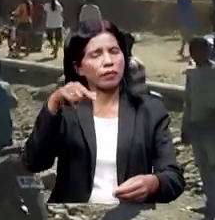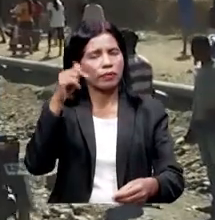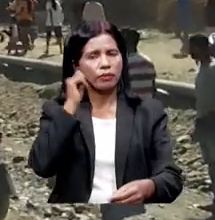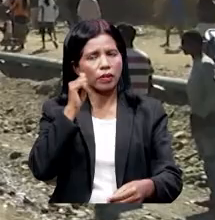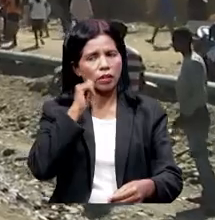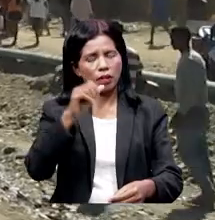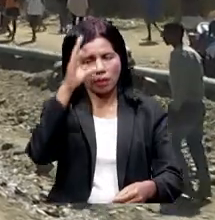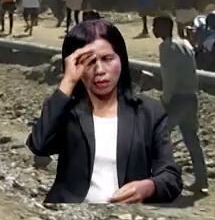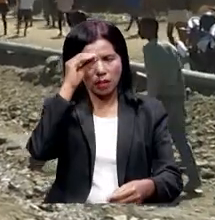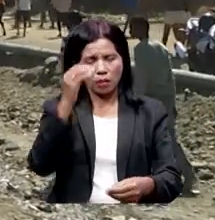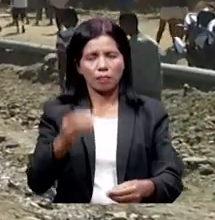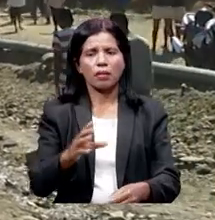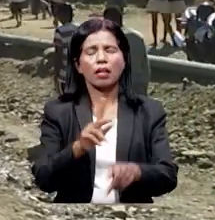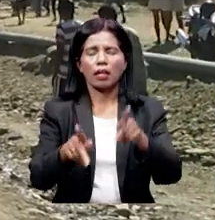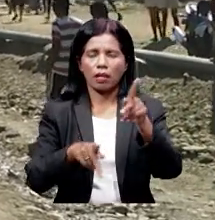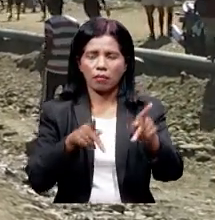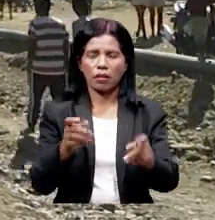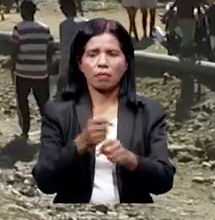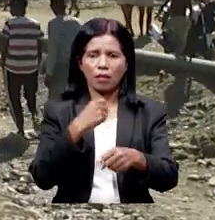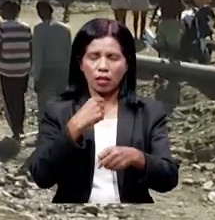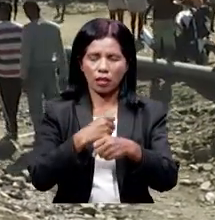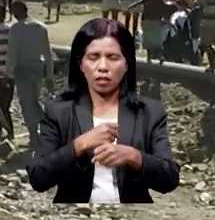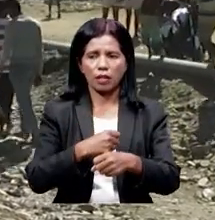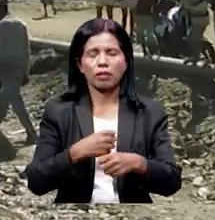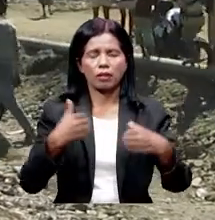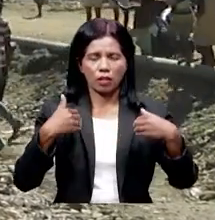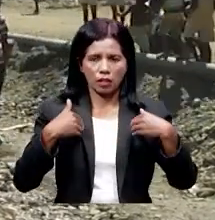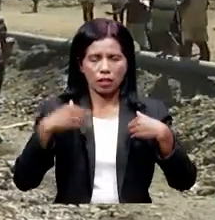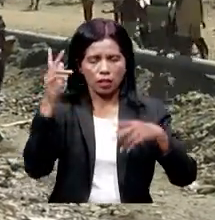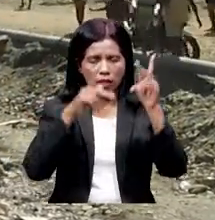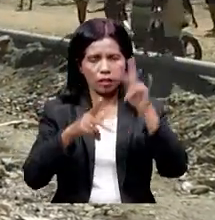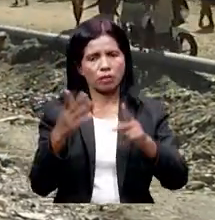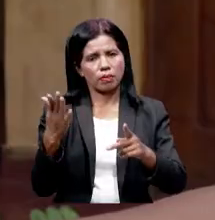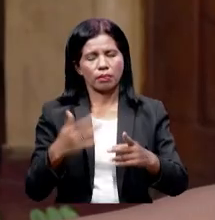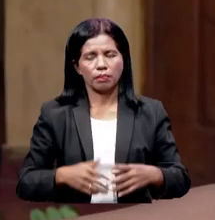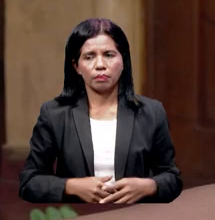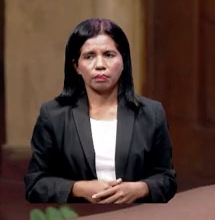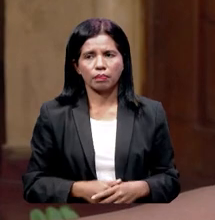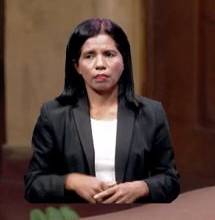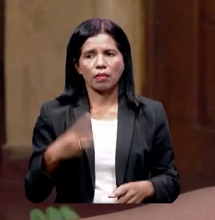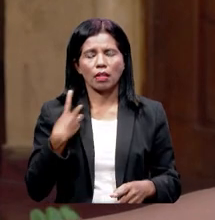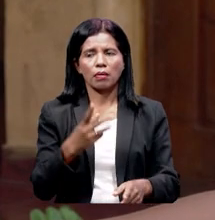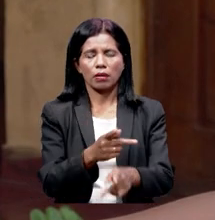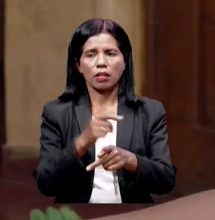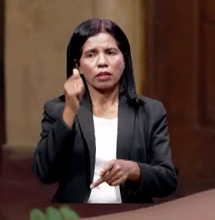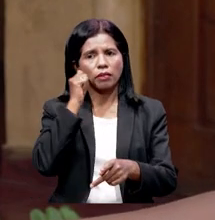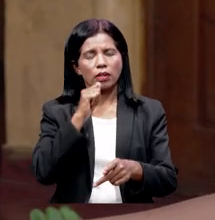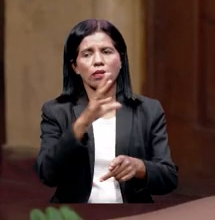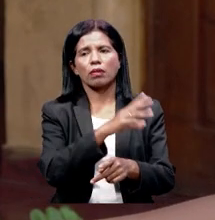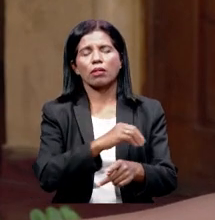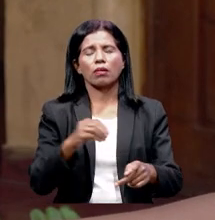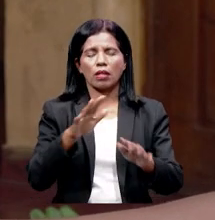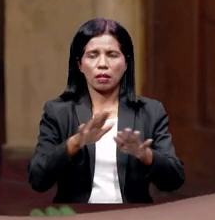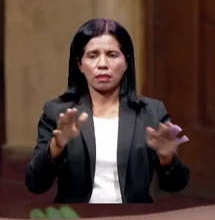mos autor principal ida hode akontese ba kazu refere. Ami protese feto no labare nebe